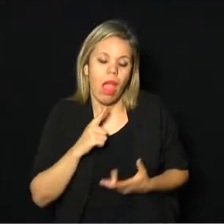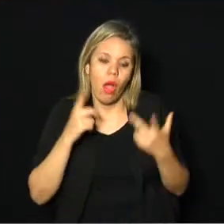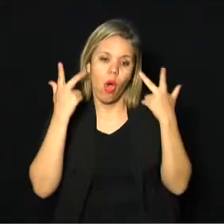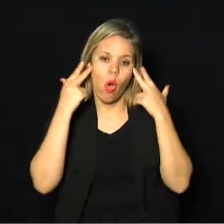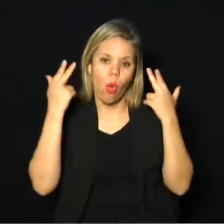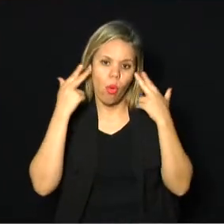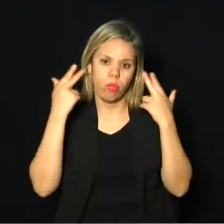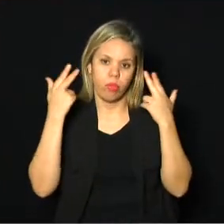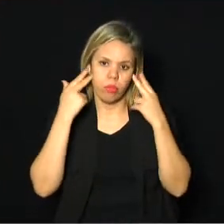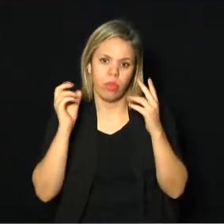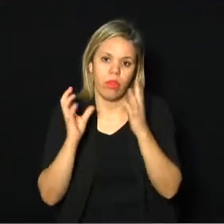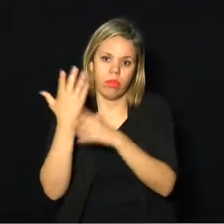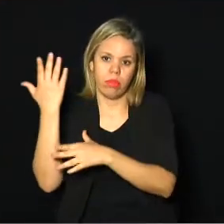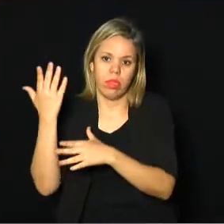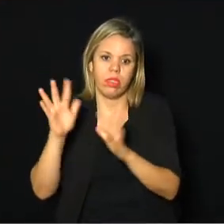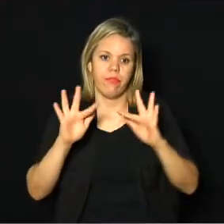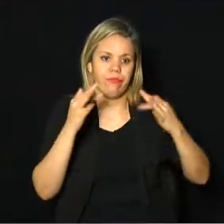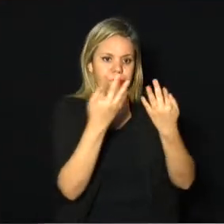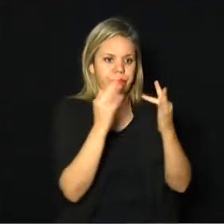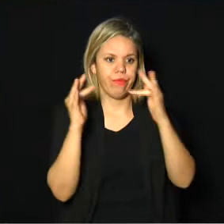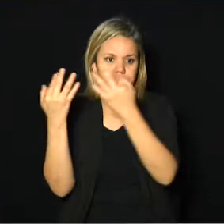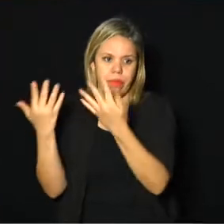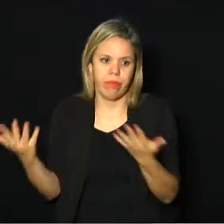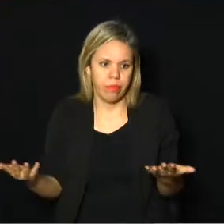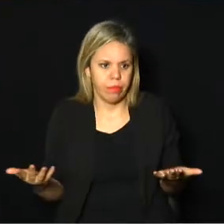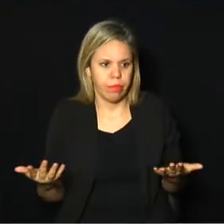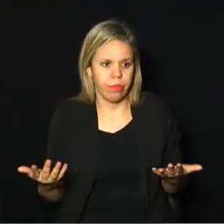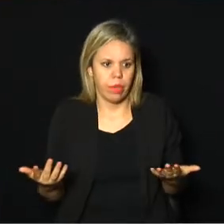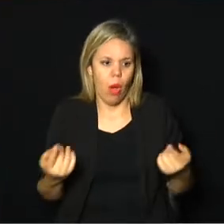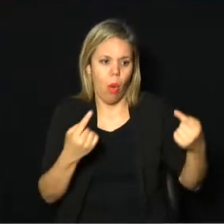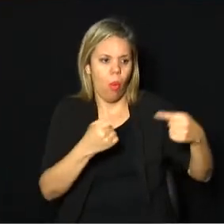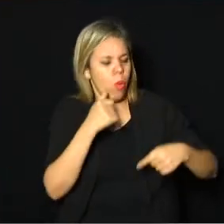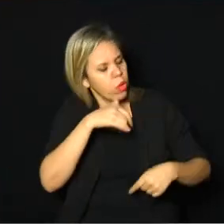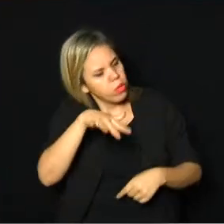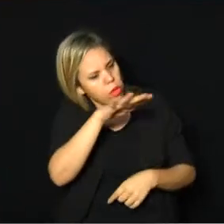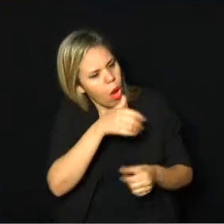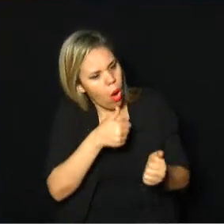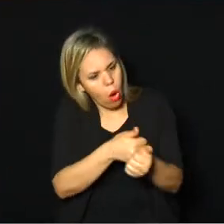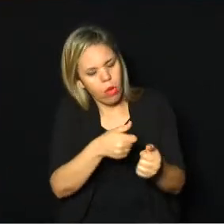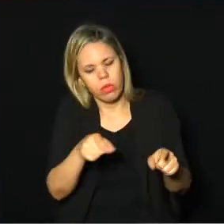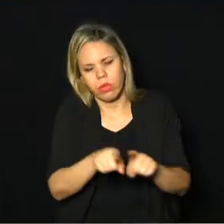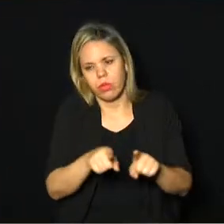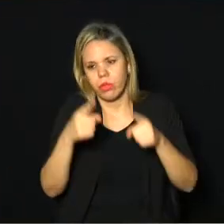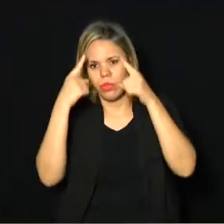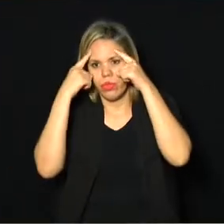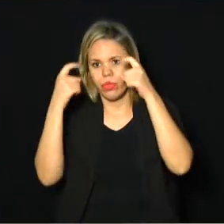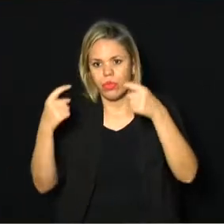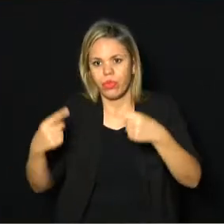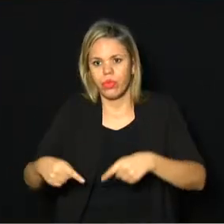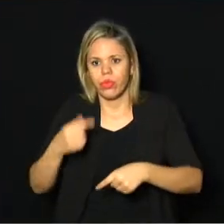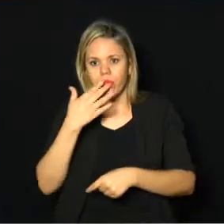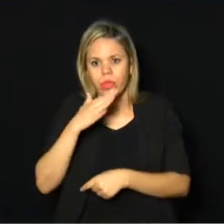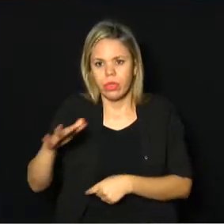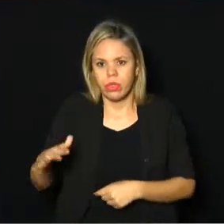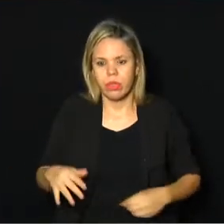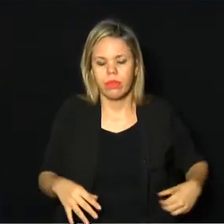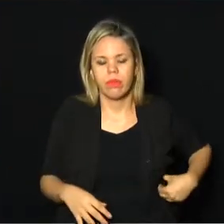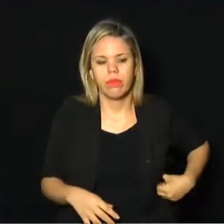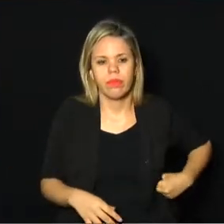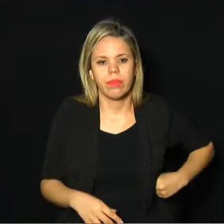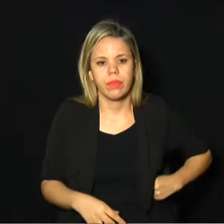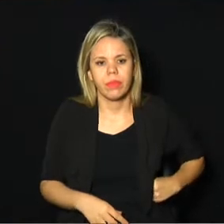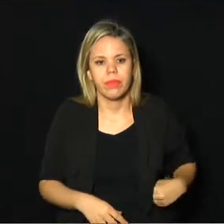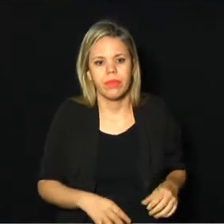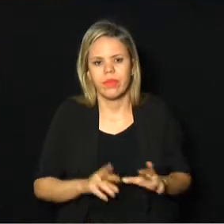da violência intrafamiliar, a violência contra a mulher ser acompanhada também da violência contra a criança, e nos